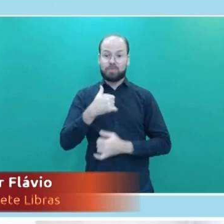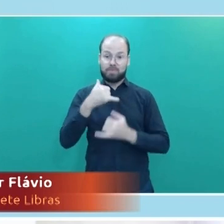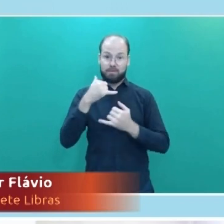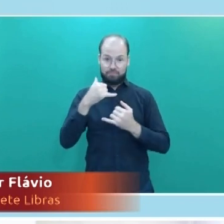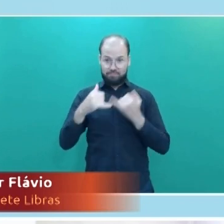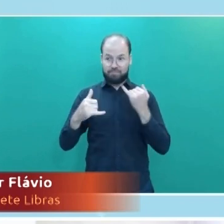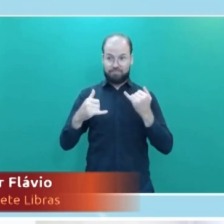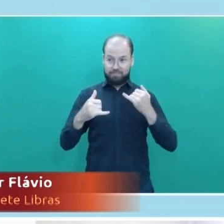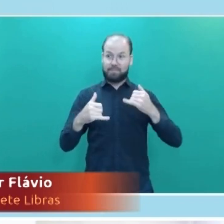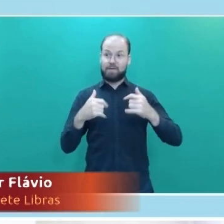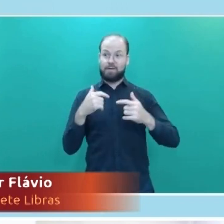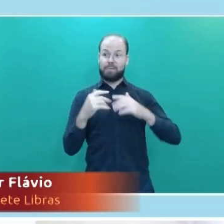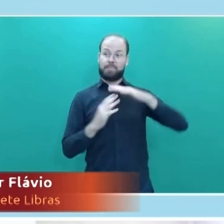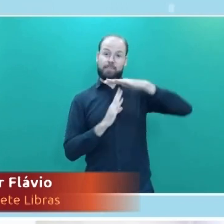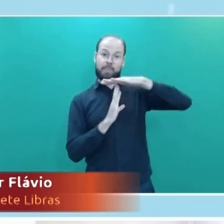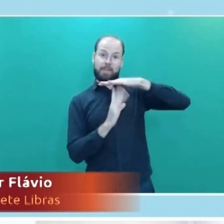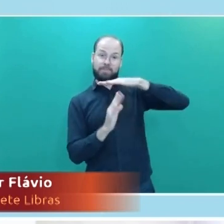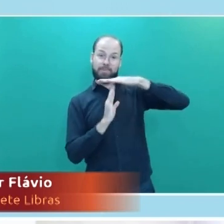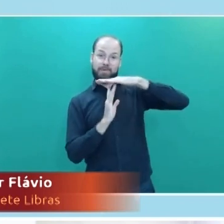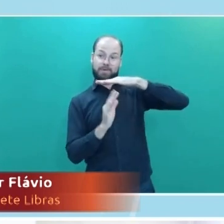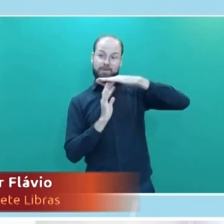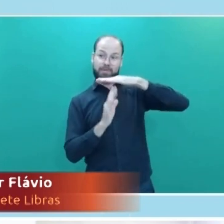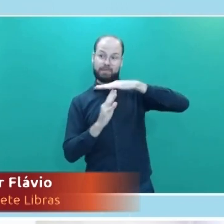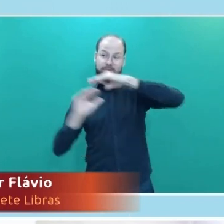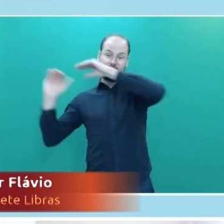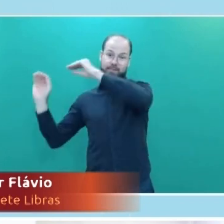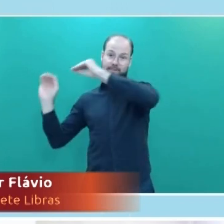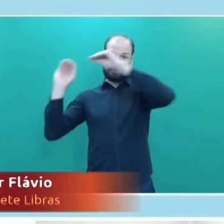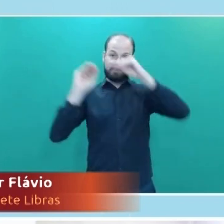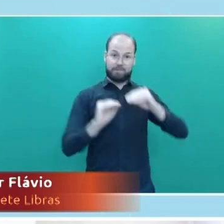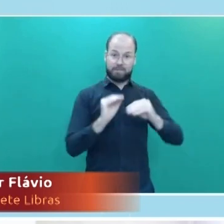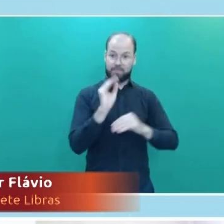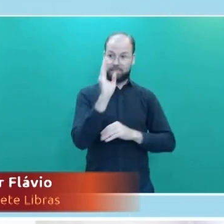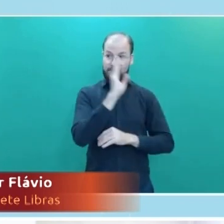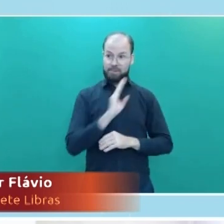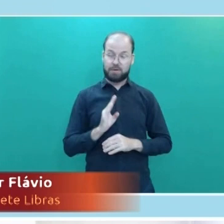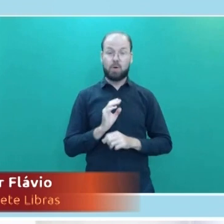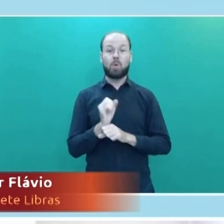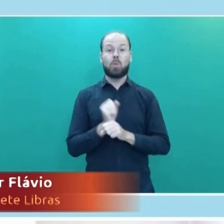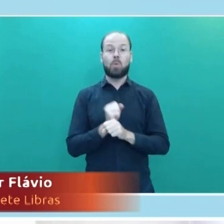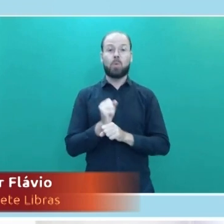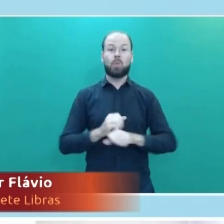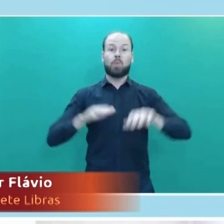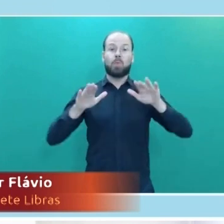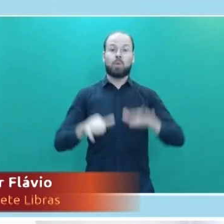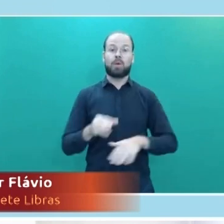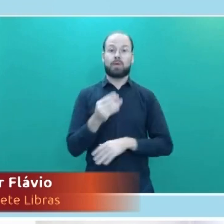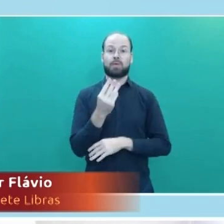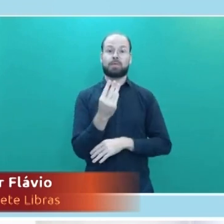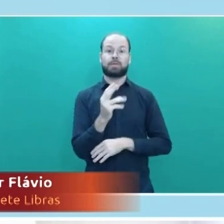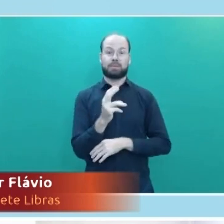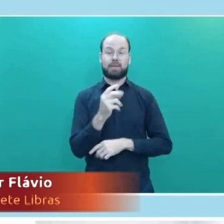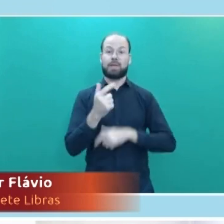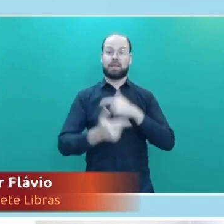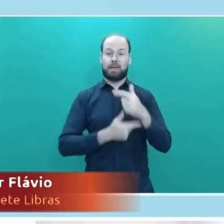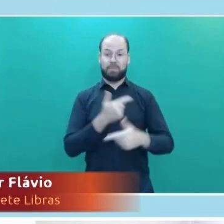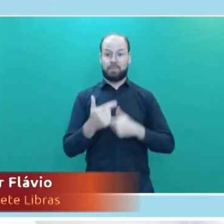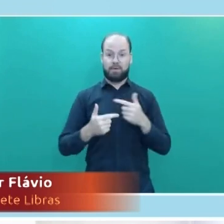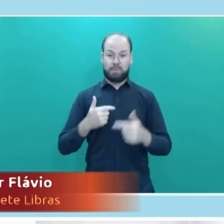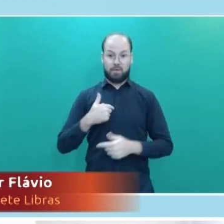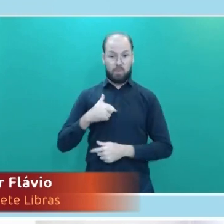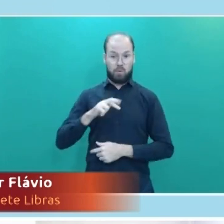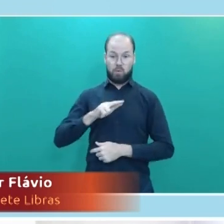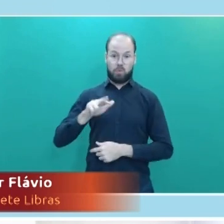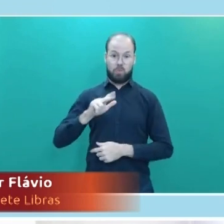imigrante no Brasil, onde eu estou há 35 anos, trabalhando com a Comissão Pastoral da Terra. Eu não sou